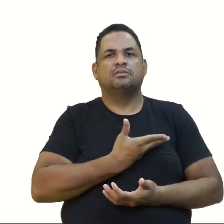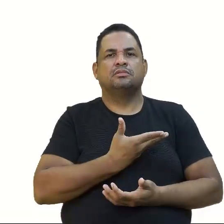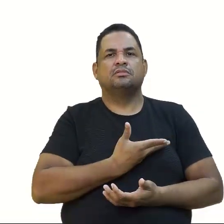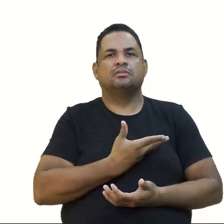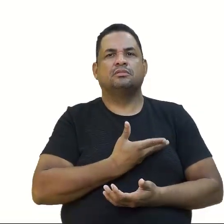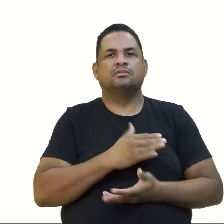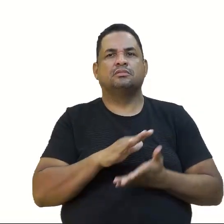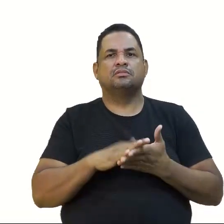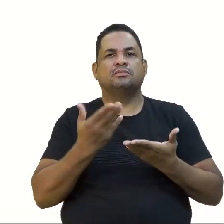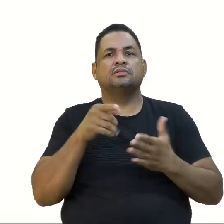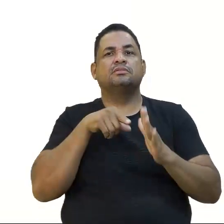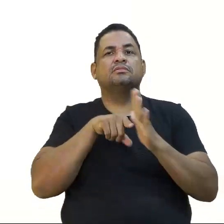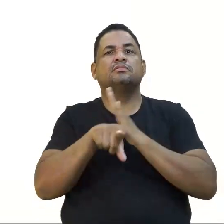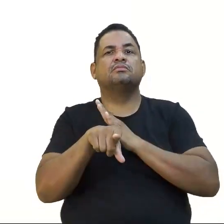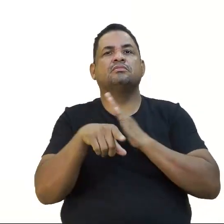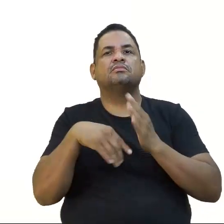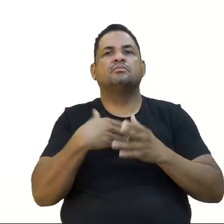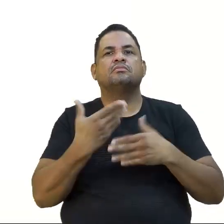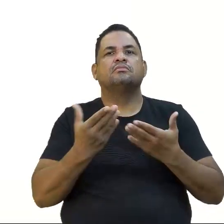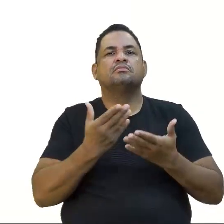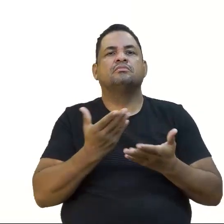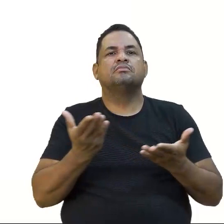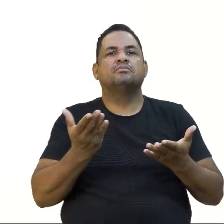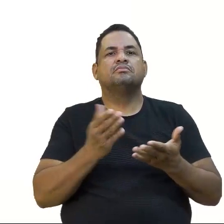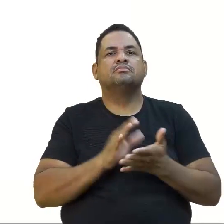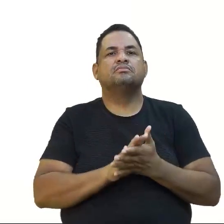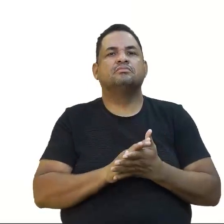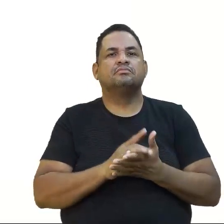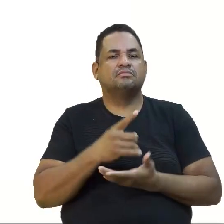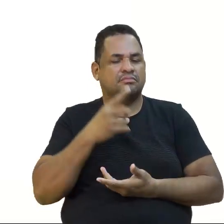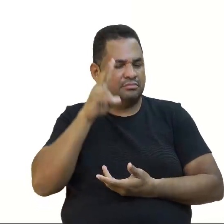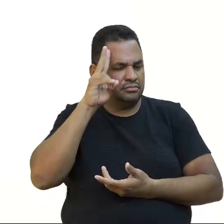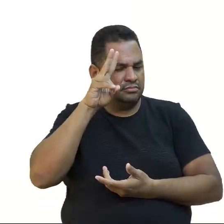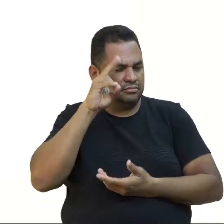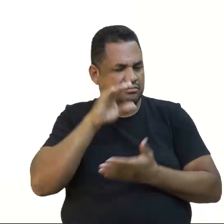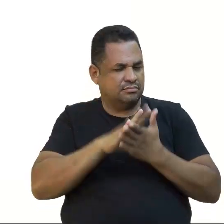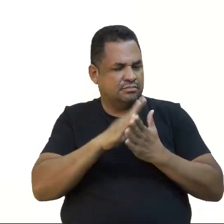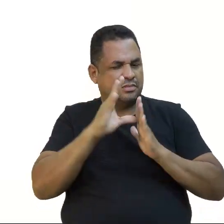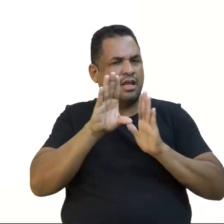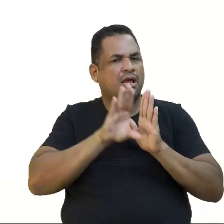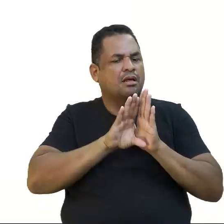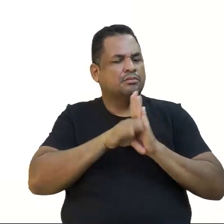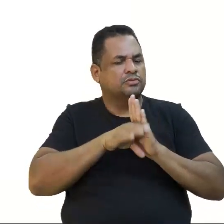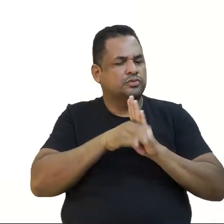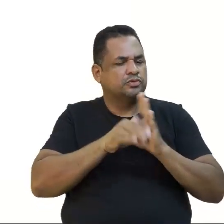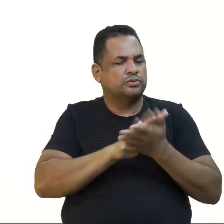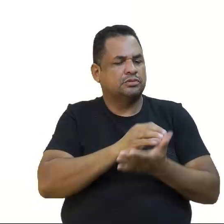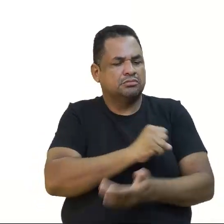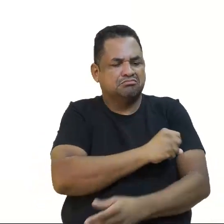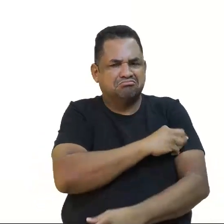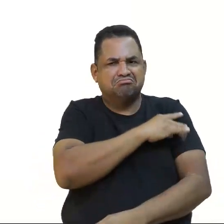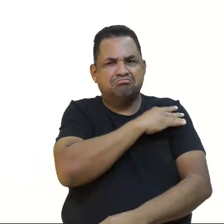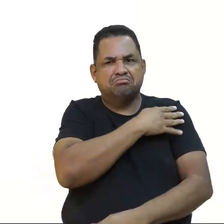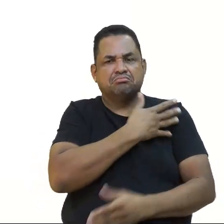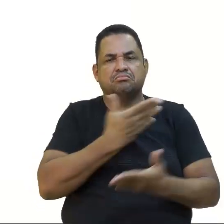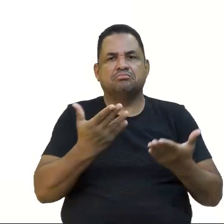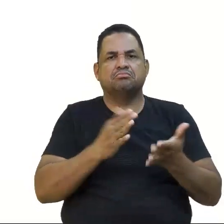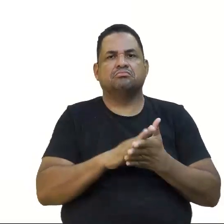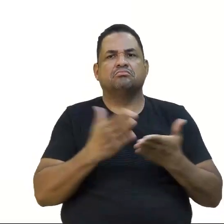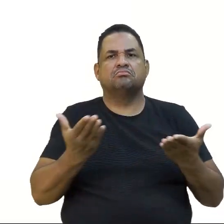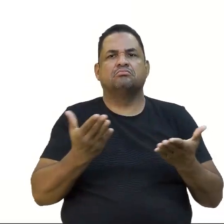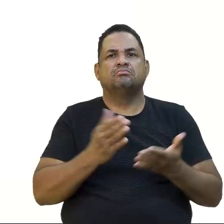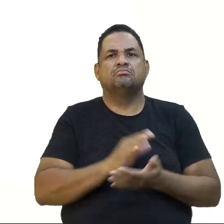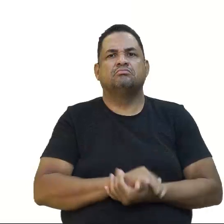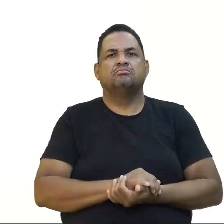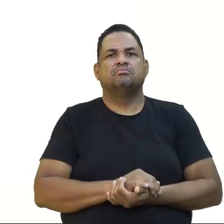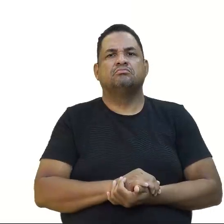está perguntando para vocês, né? Será que você lembra os conceitos do ensino fundamental? Vamos estudar isso através do